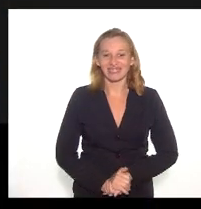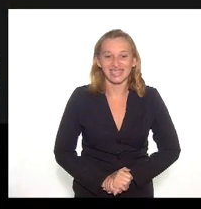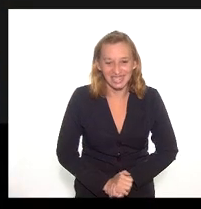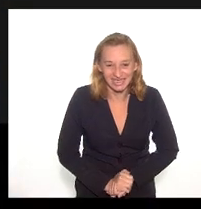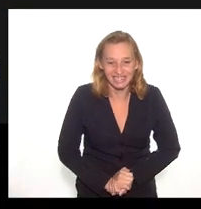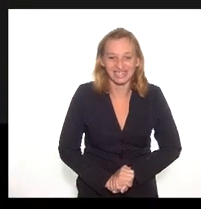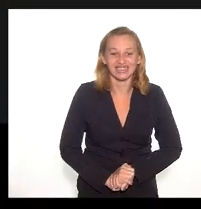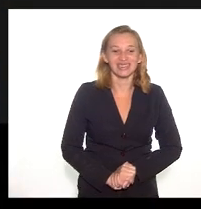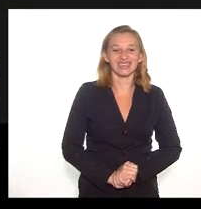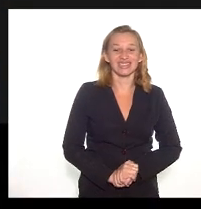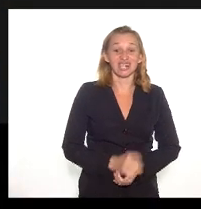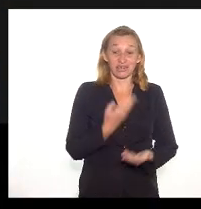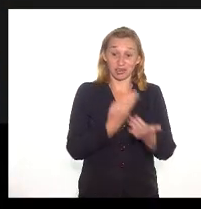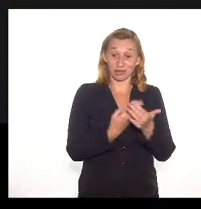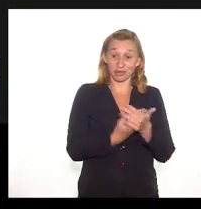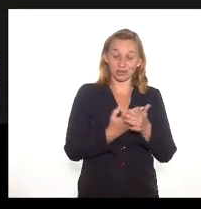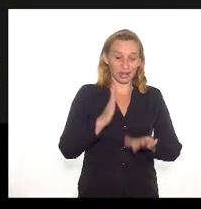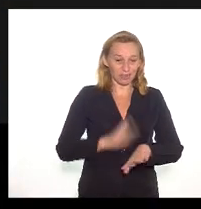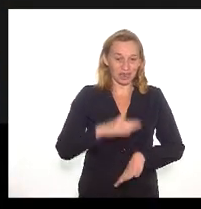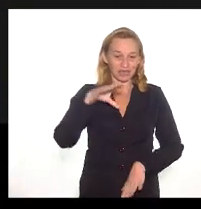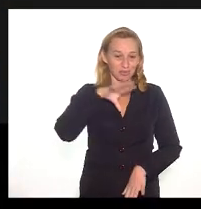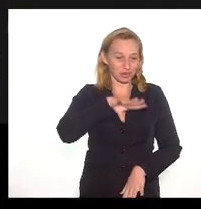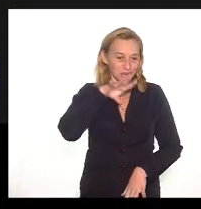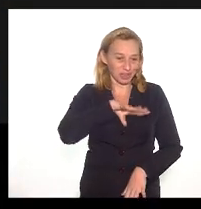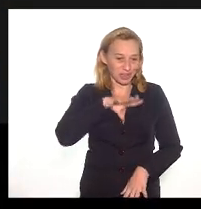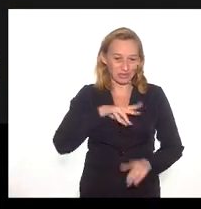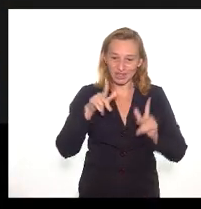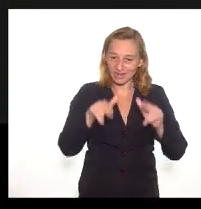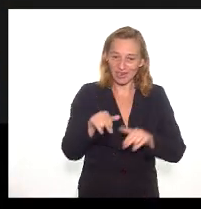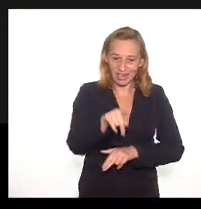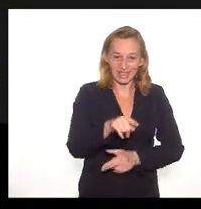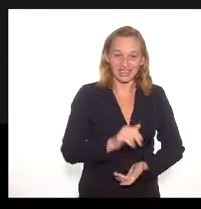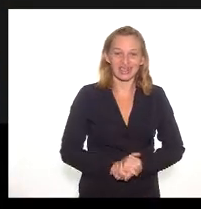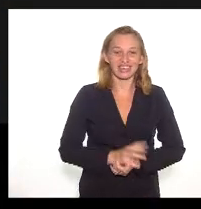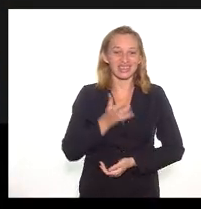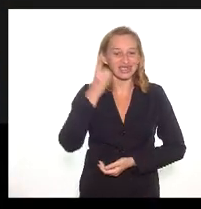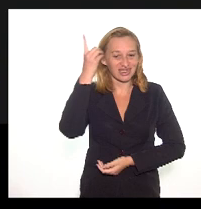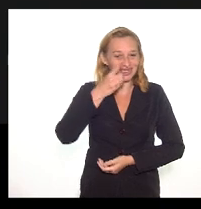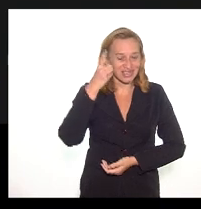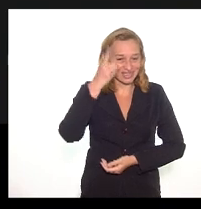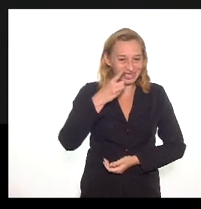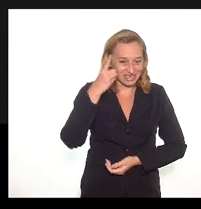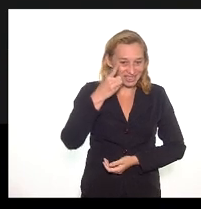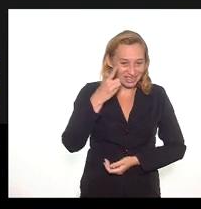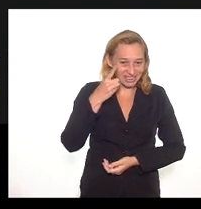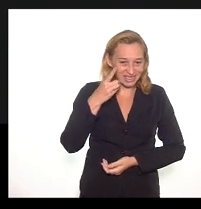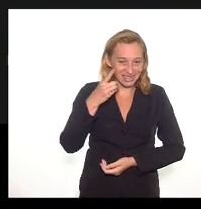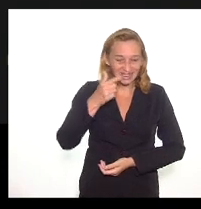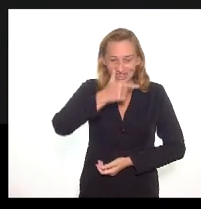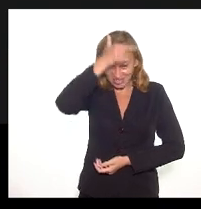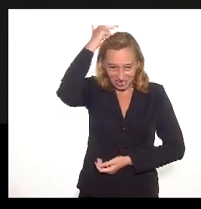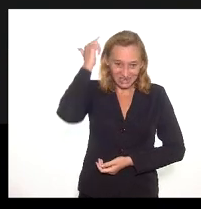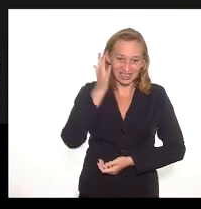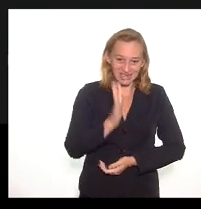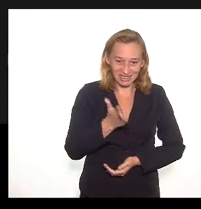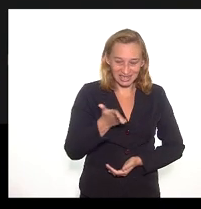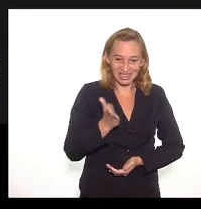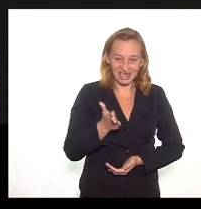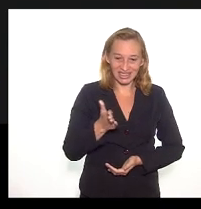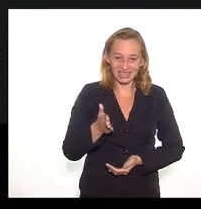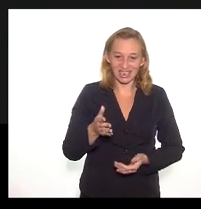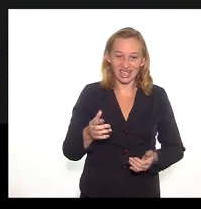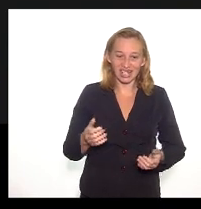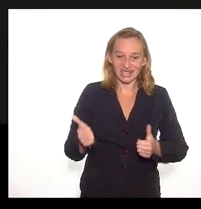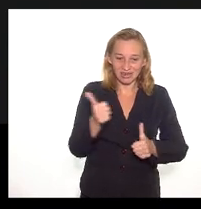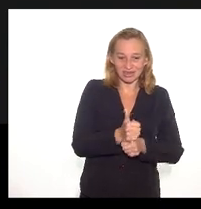né? Eu vou ter que estudar muito português para poder ser confundido. O deputado Luiz Paulo já tomou o lugar do deputado Valdec aqui nas correções. Agora é vossa